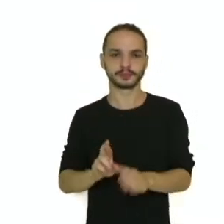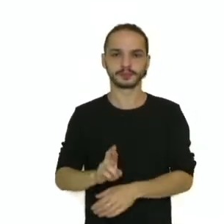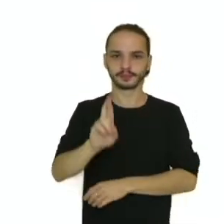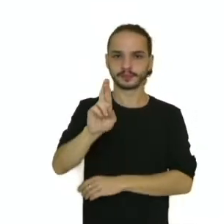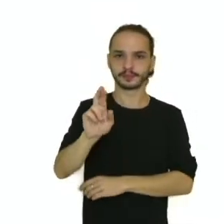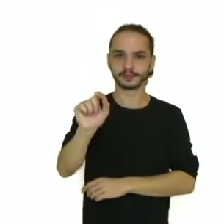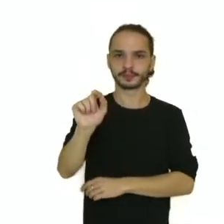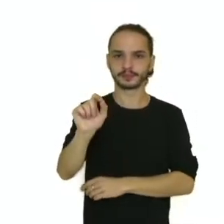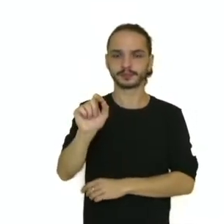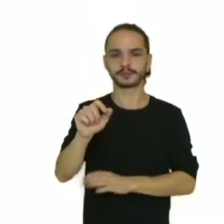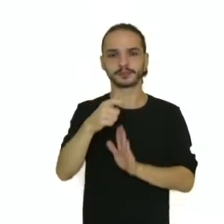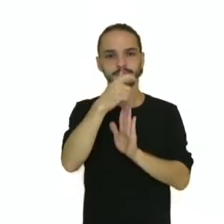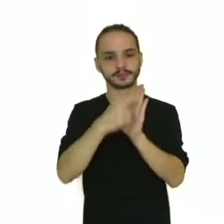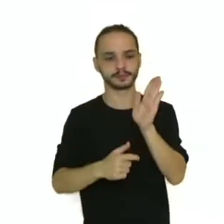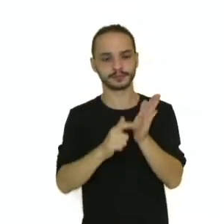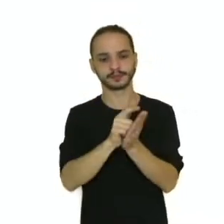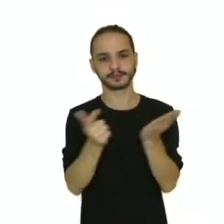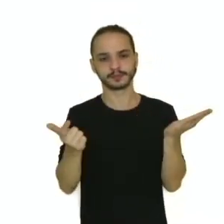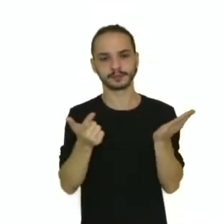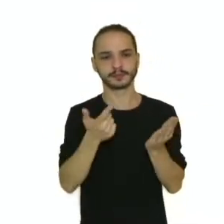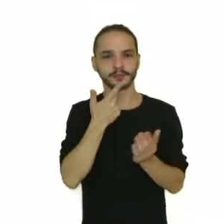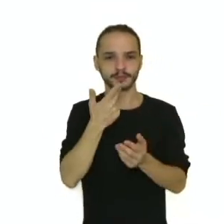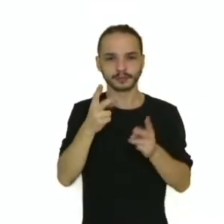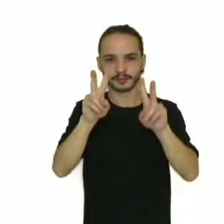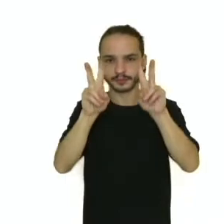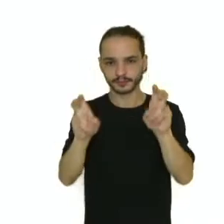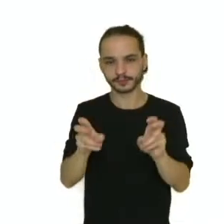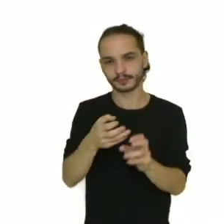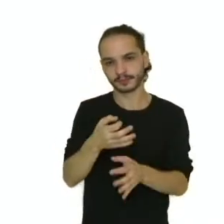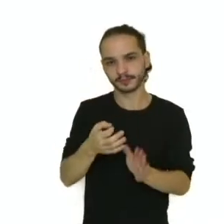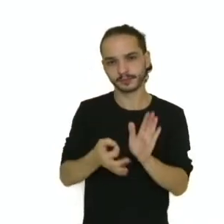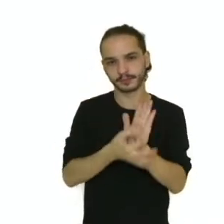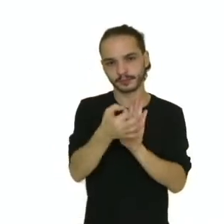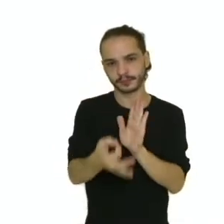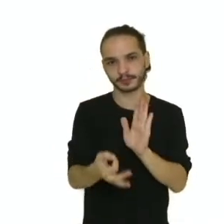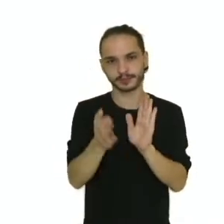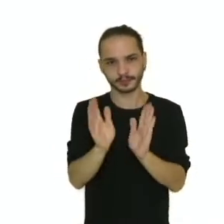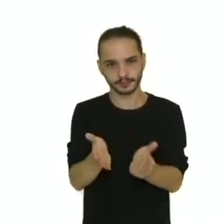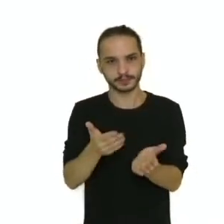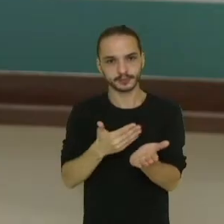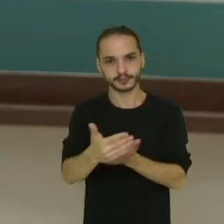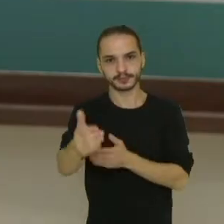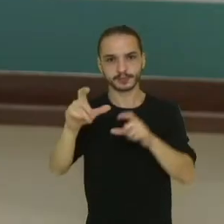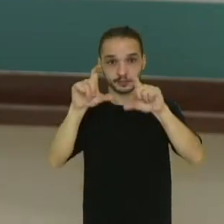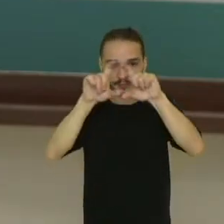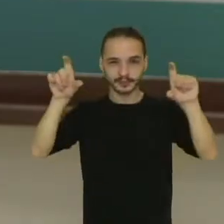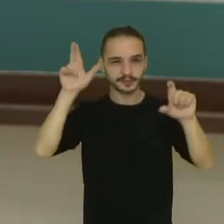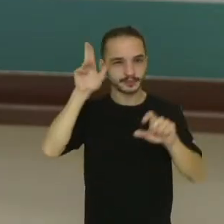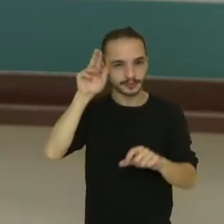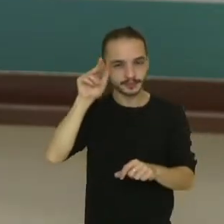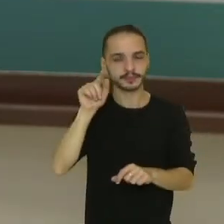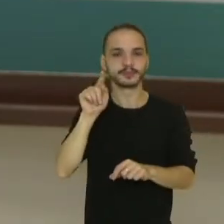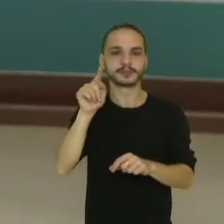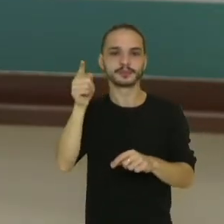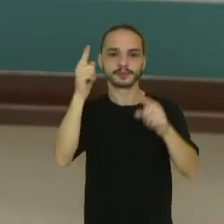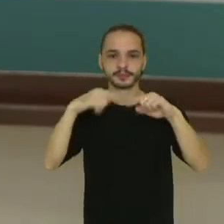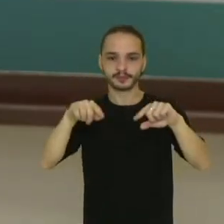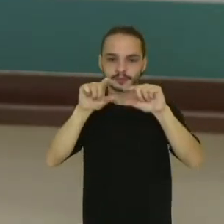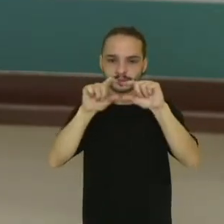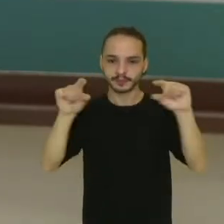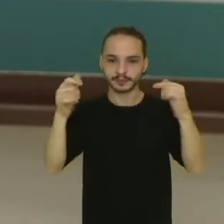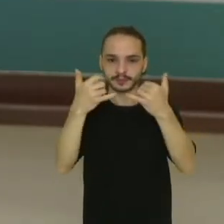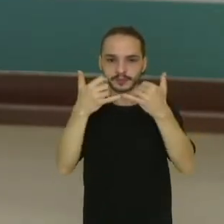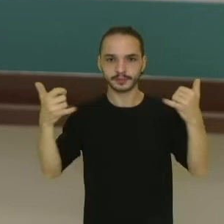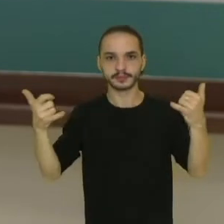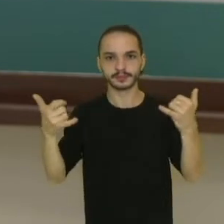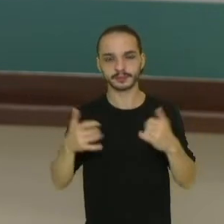a reportagem que nós estamos sugerindo como leitura, né? Já iniciamos ali pelo título, pela manchete, né? E pelo subtítulo,